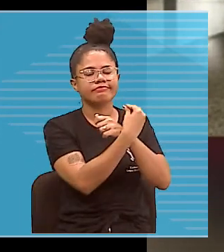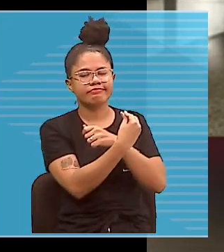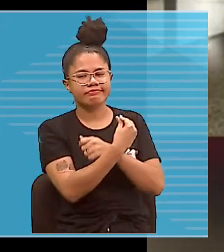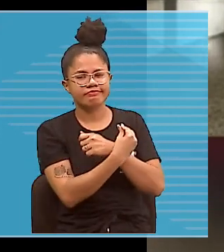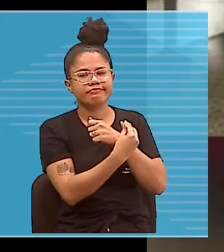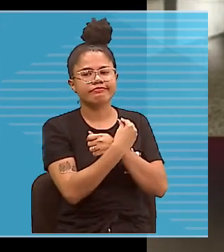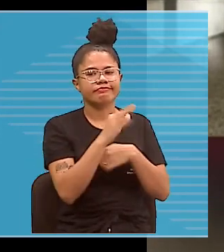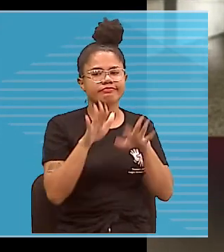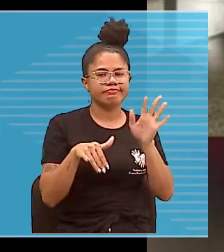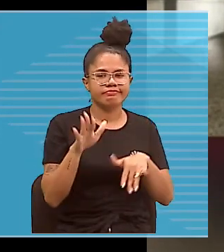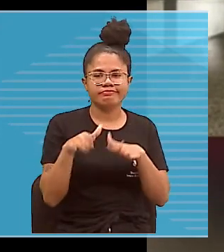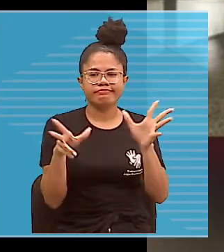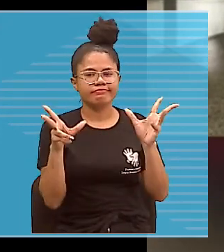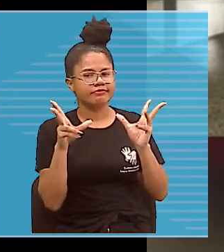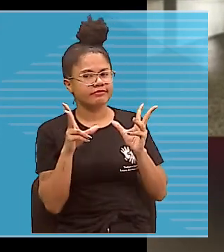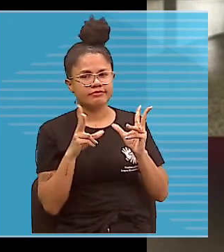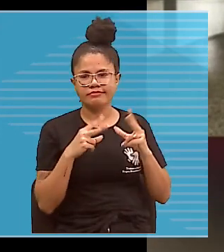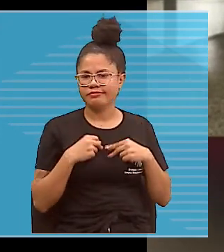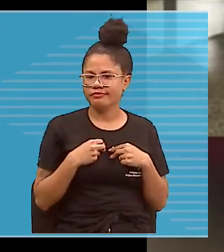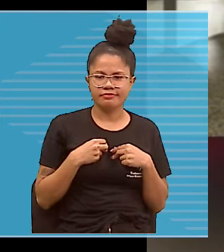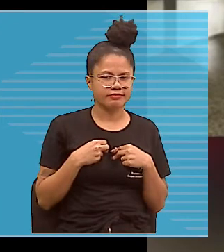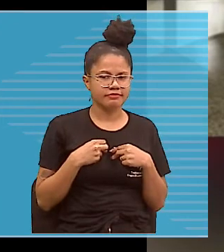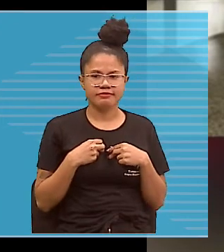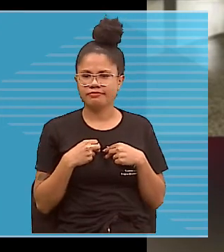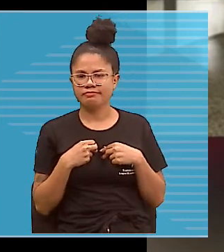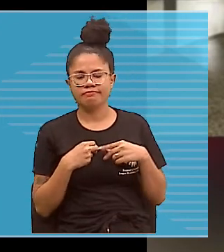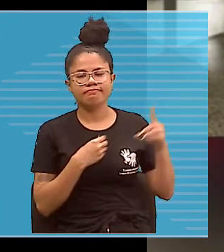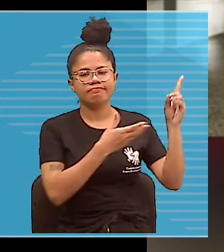daria sua mão.